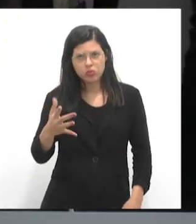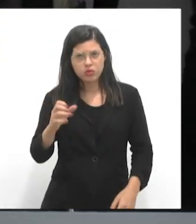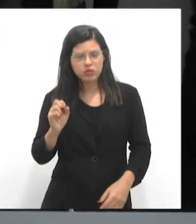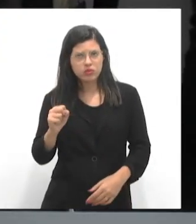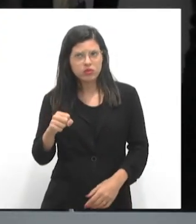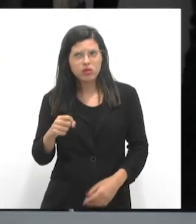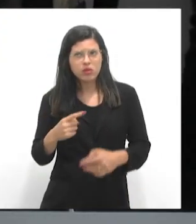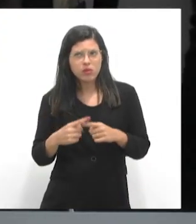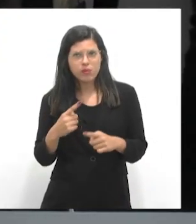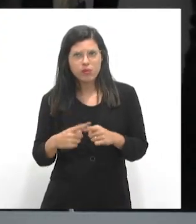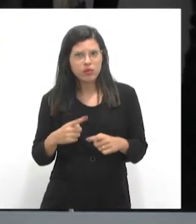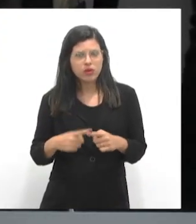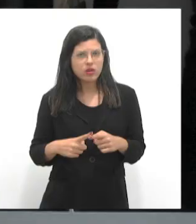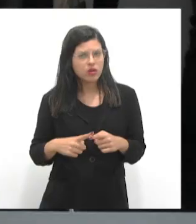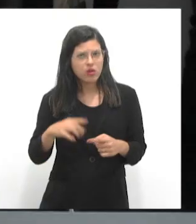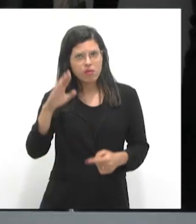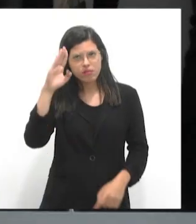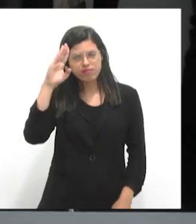basilar da reforma tributária.